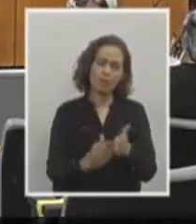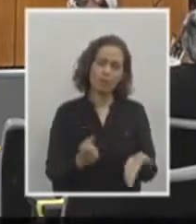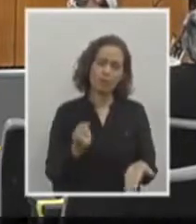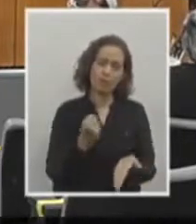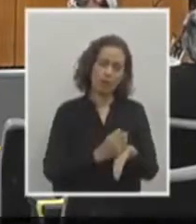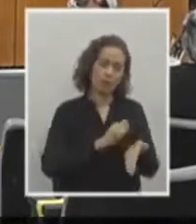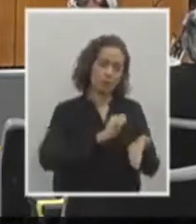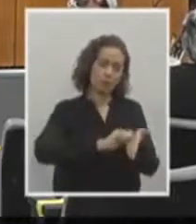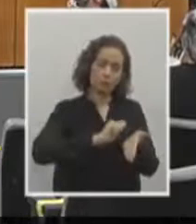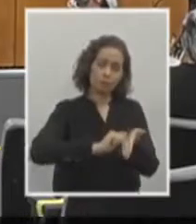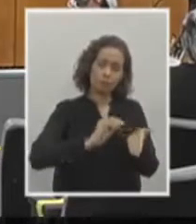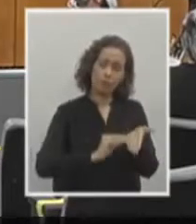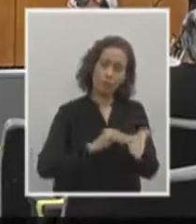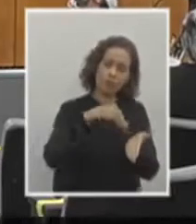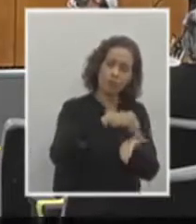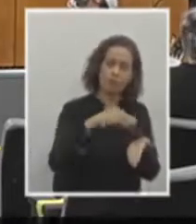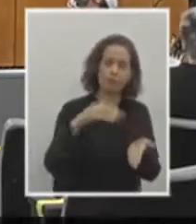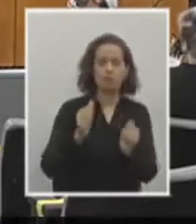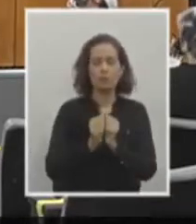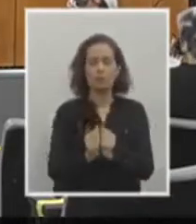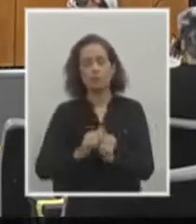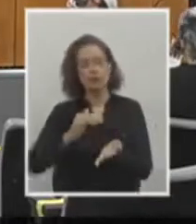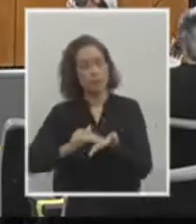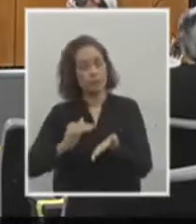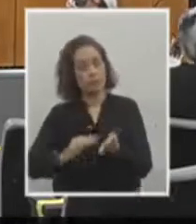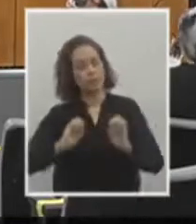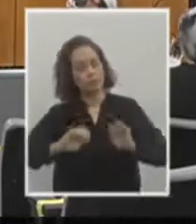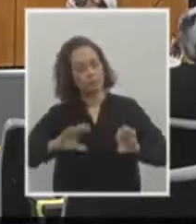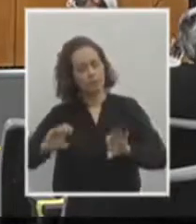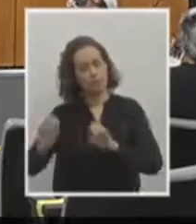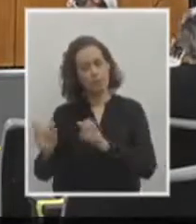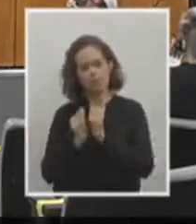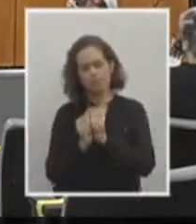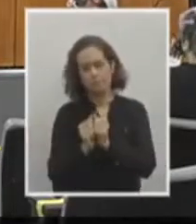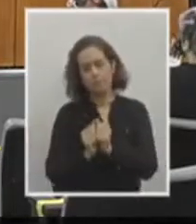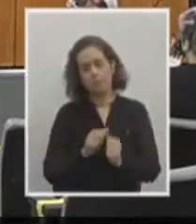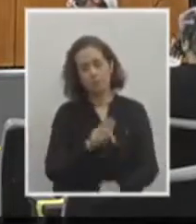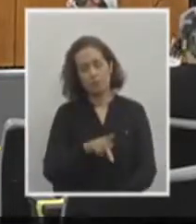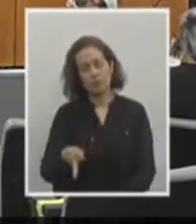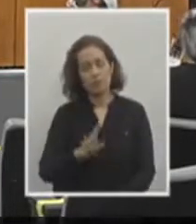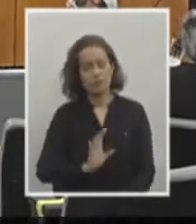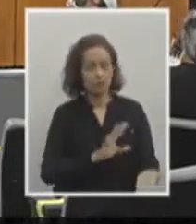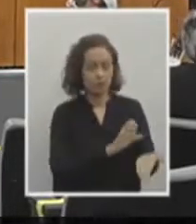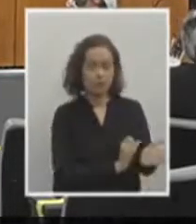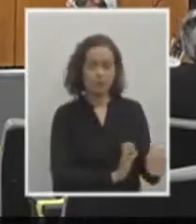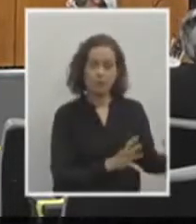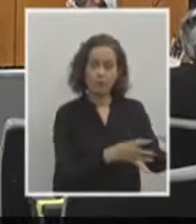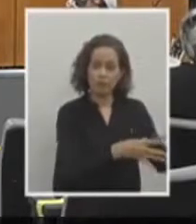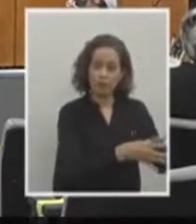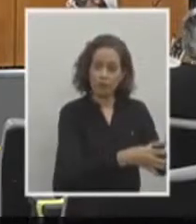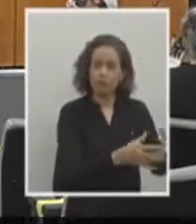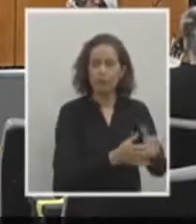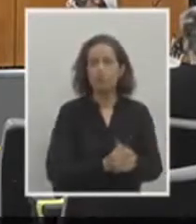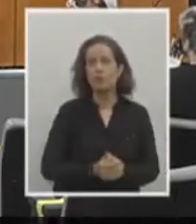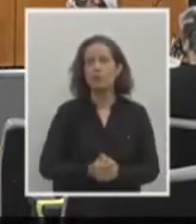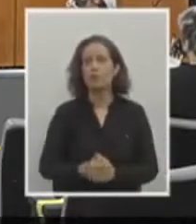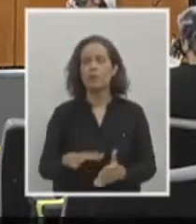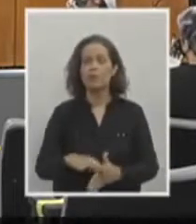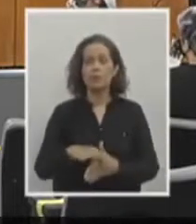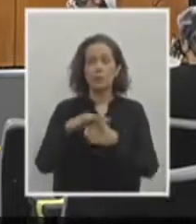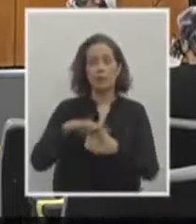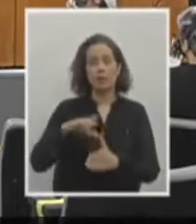secretária de Educação para a gente ser acompanhado dos professores efetivos da comissão formada e presidida pela Kelly, para a